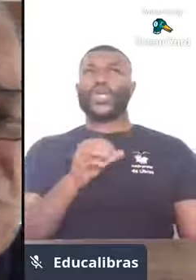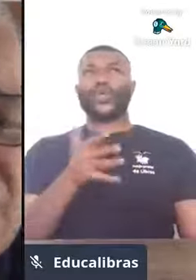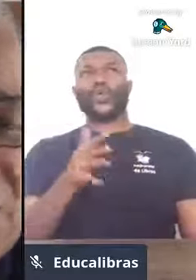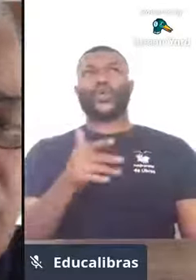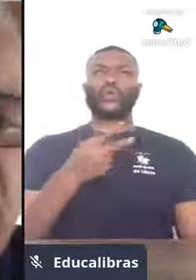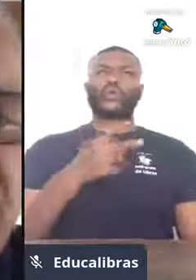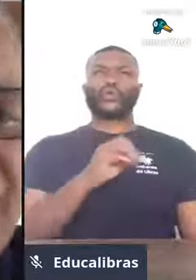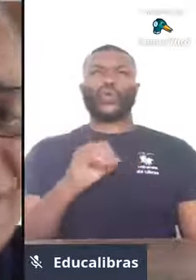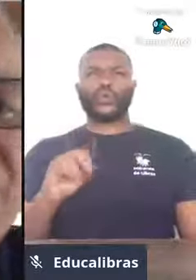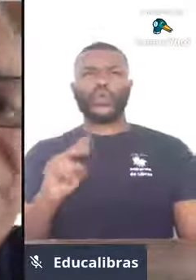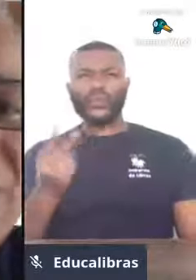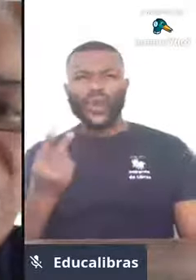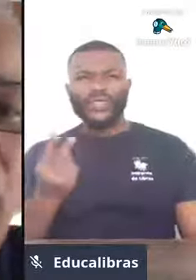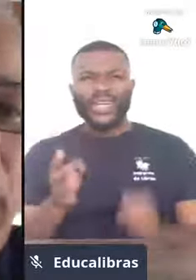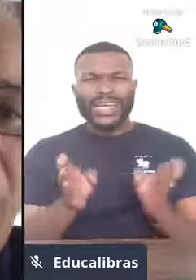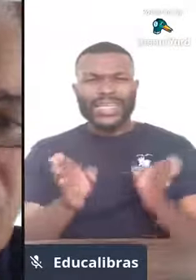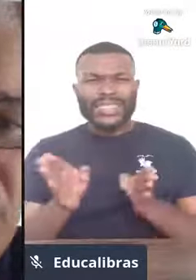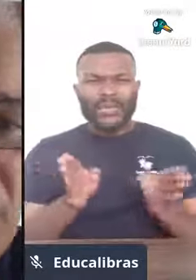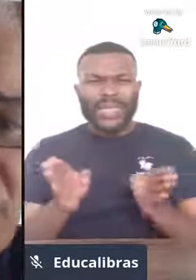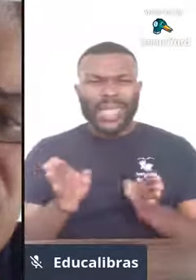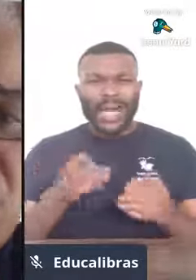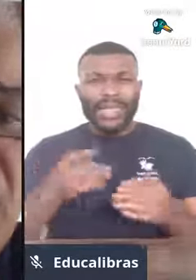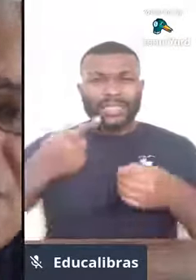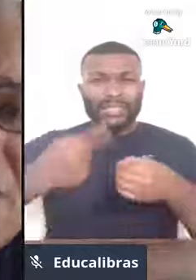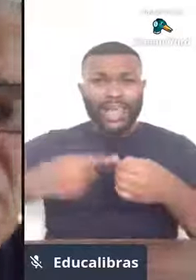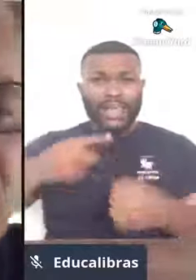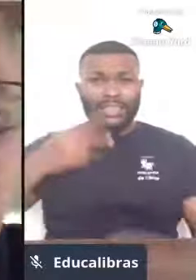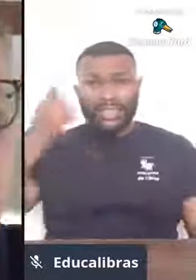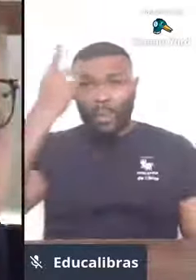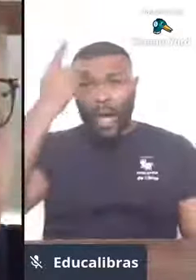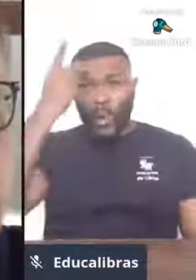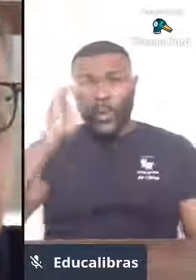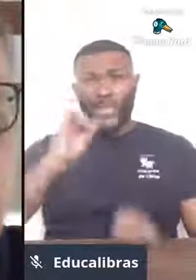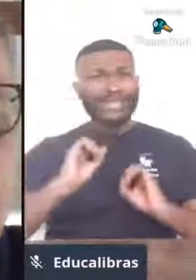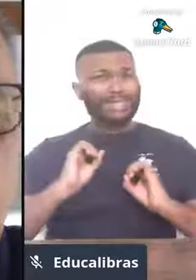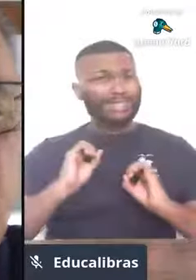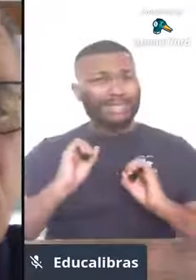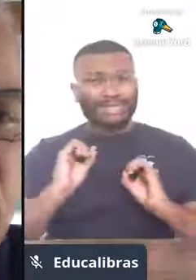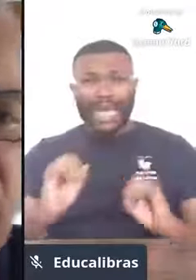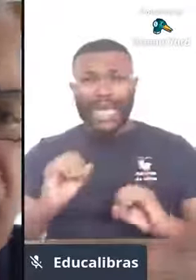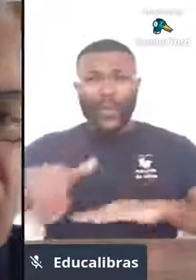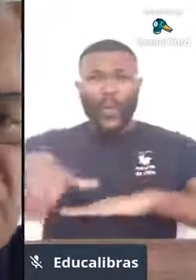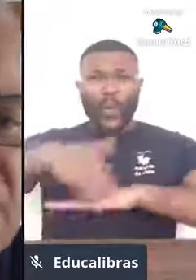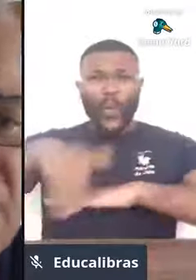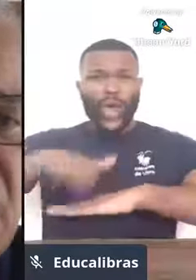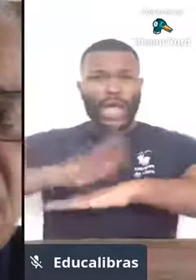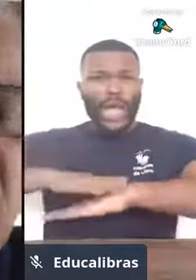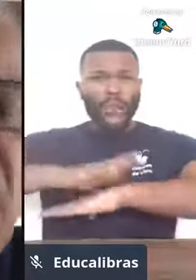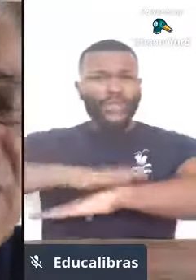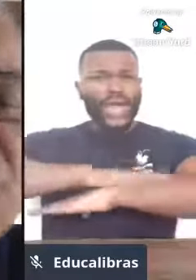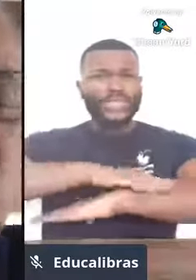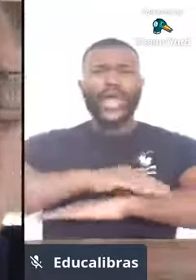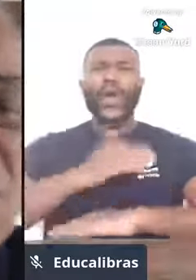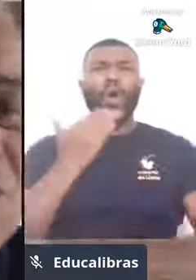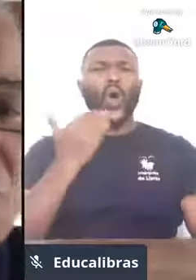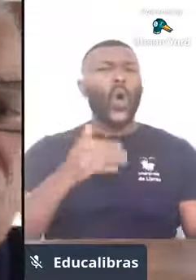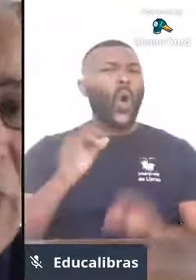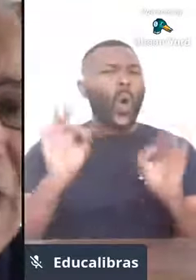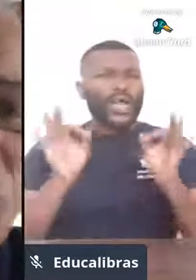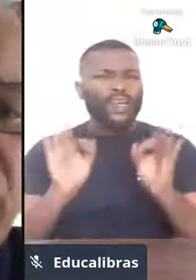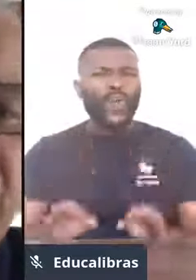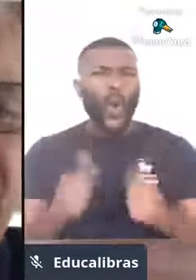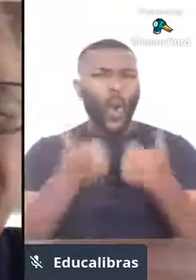de acessibilidade na cidade de São Paulo. As calçadas estavam uma porcaria, os ônibus não eram acessíveis, as escolas não